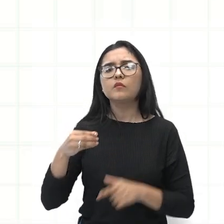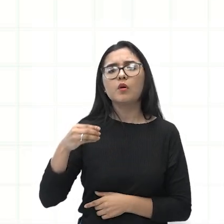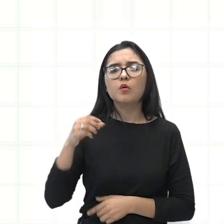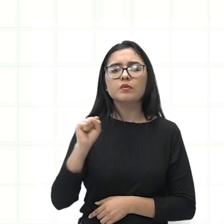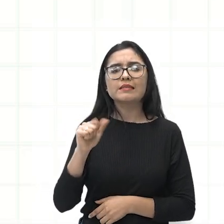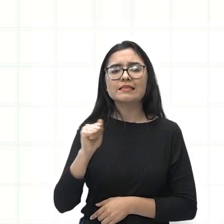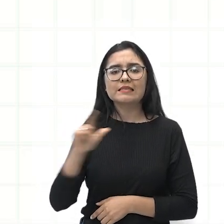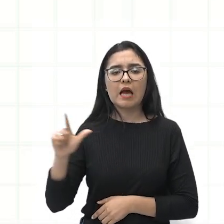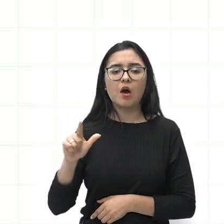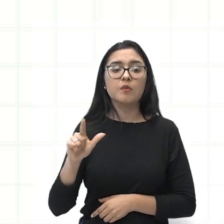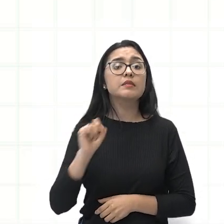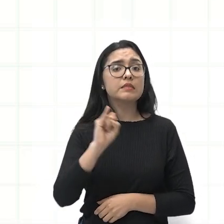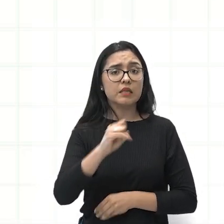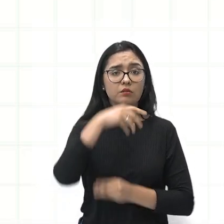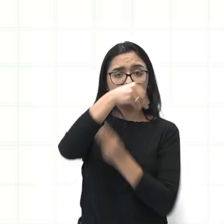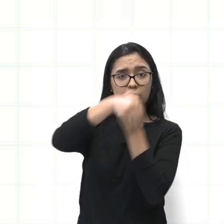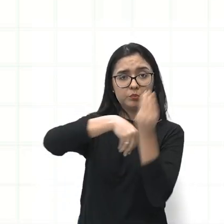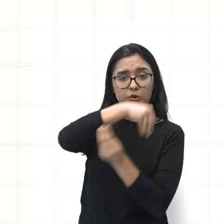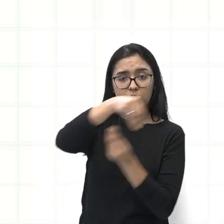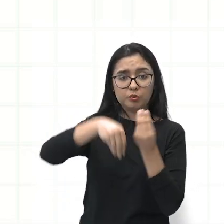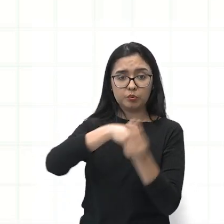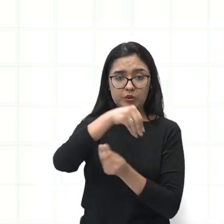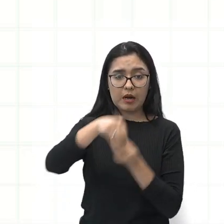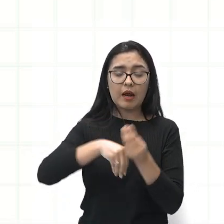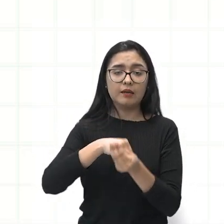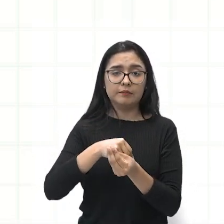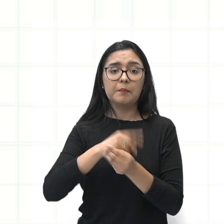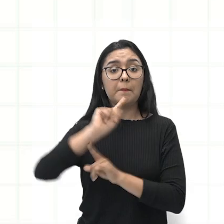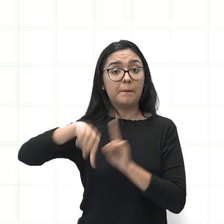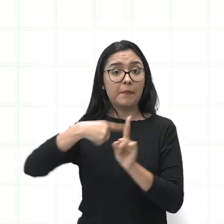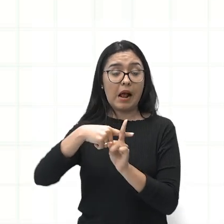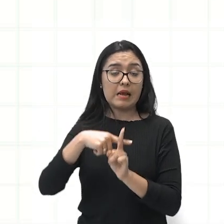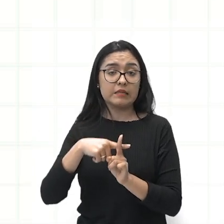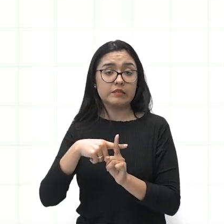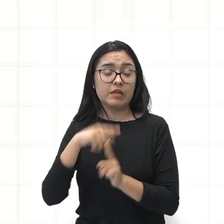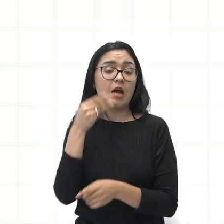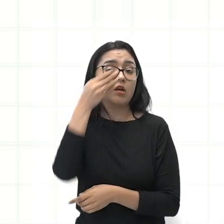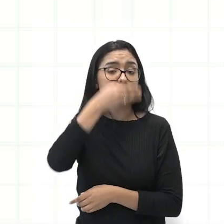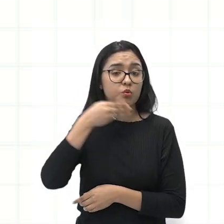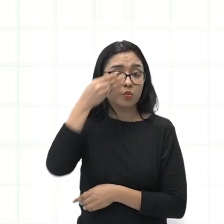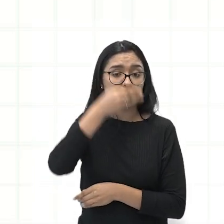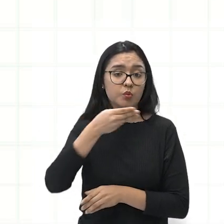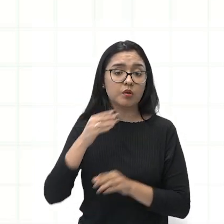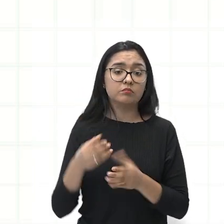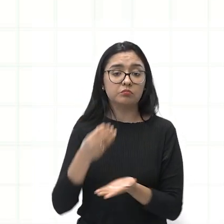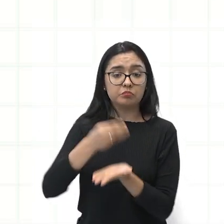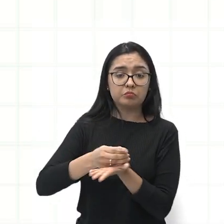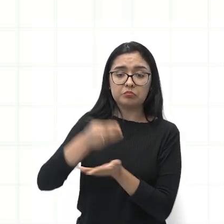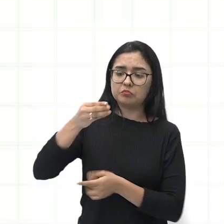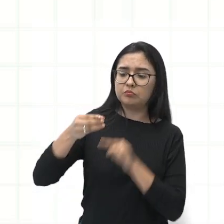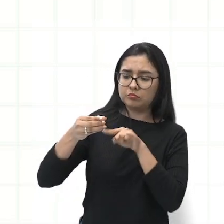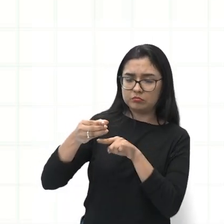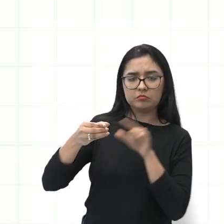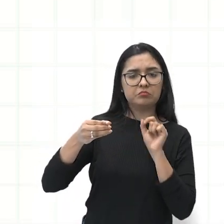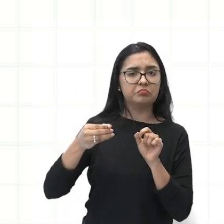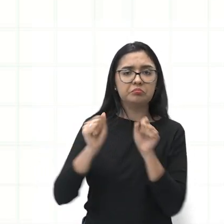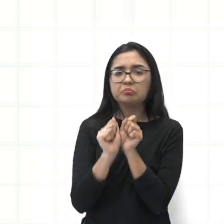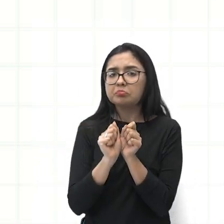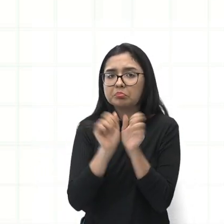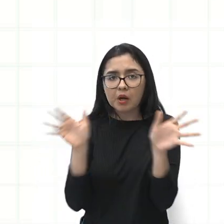Se eu misturar água com sal, com açúcar, no resultado final, eu vou ter o